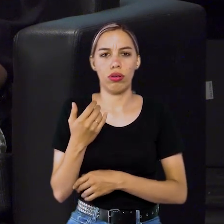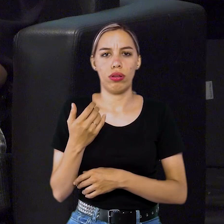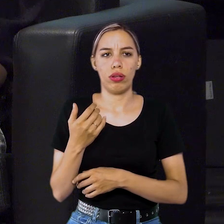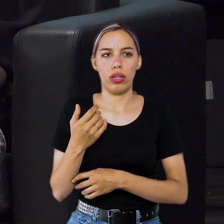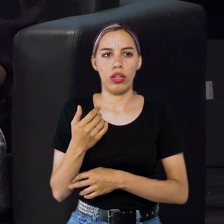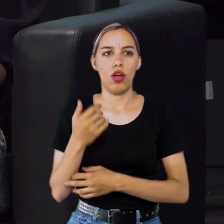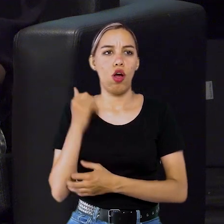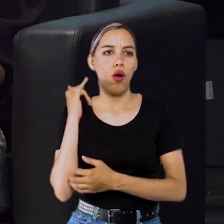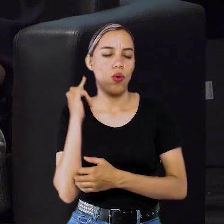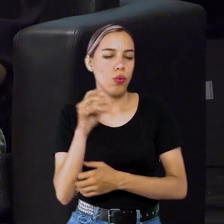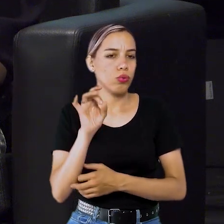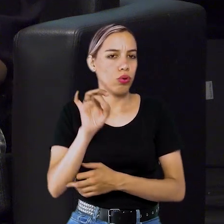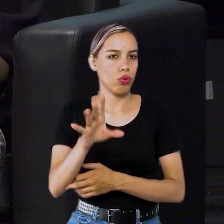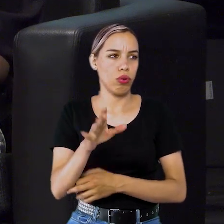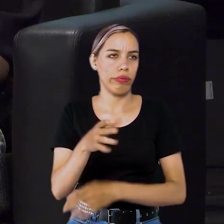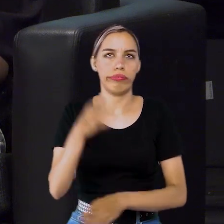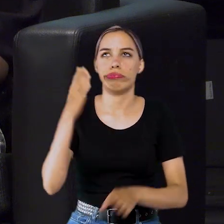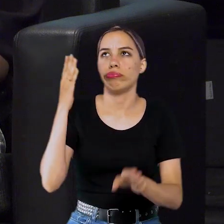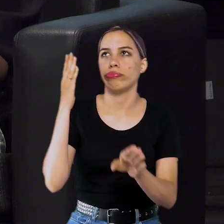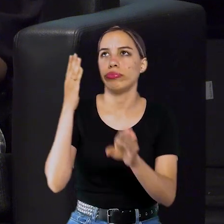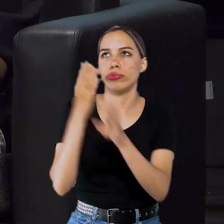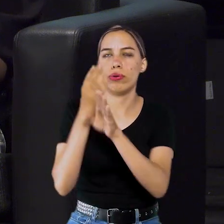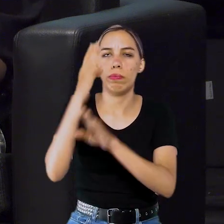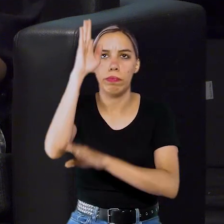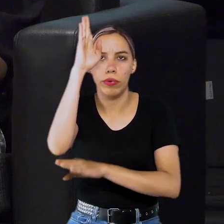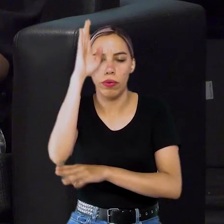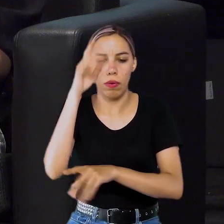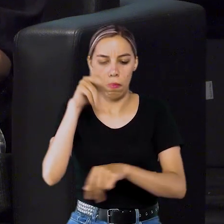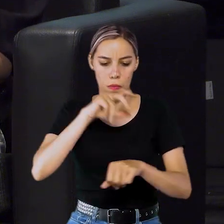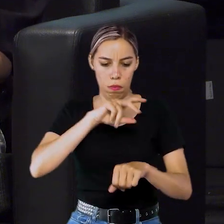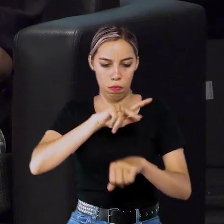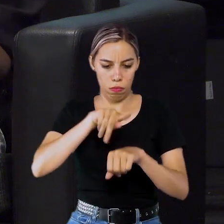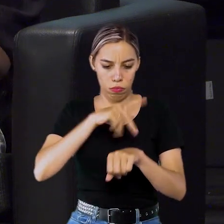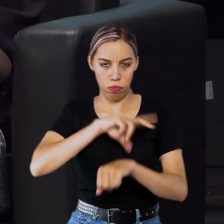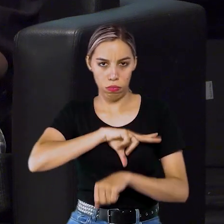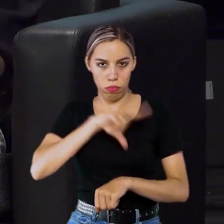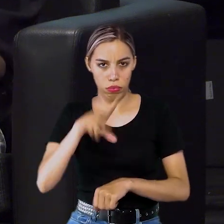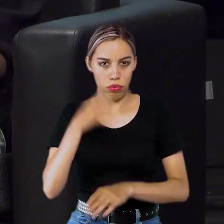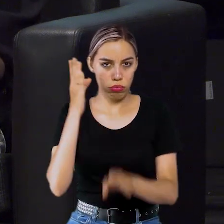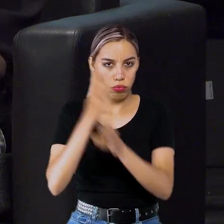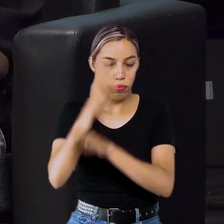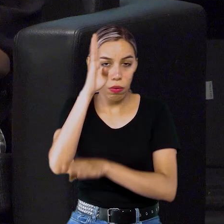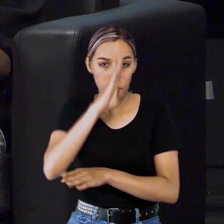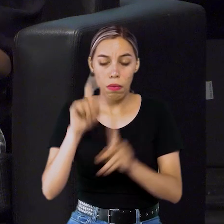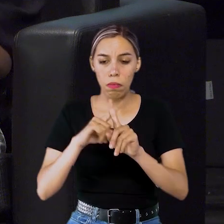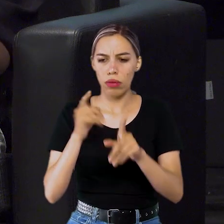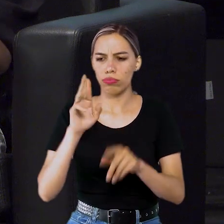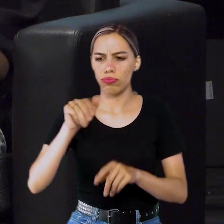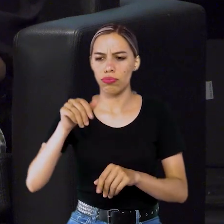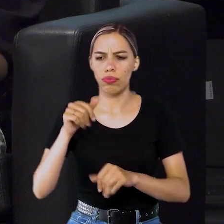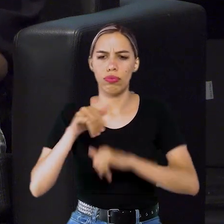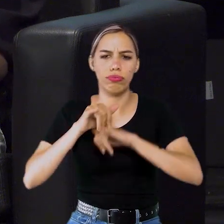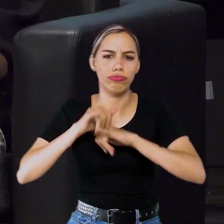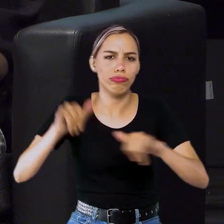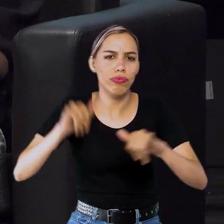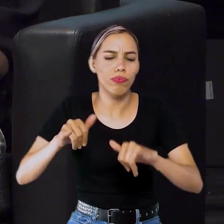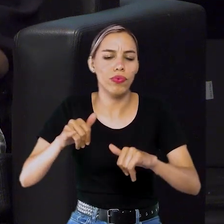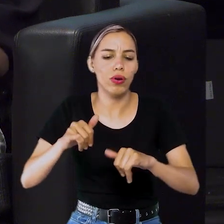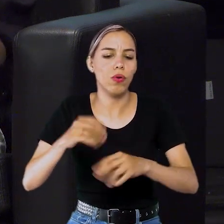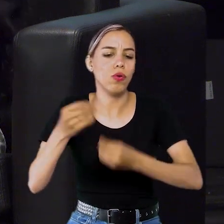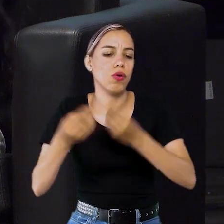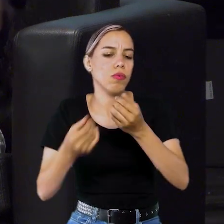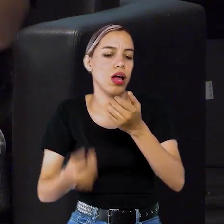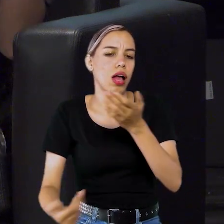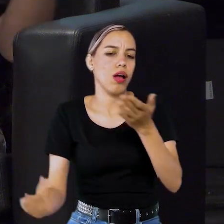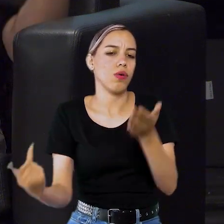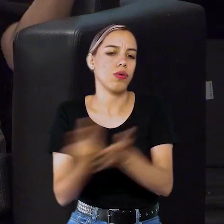do descobrimento do Brasil, né? Parece que de fato, a nossa história começa em 1500, né?